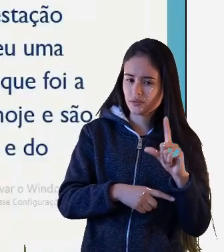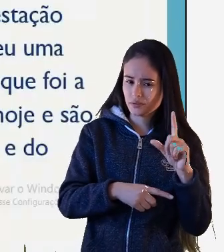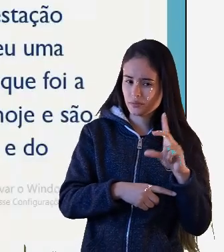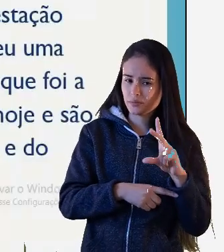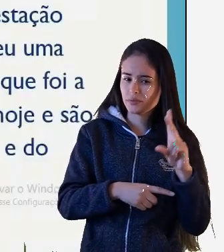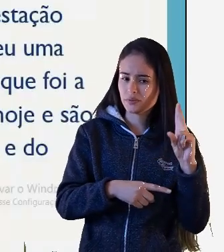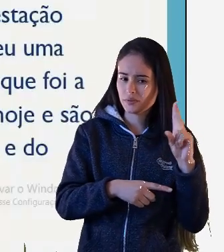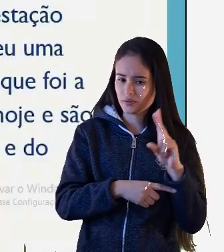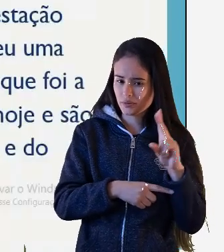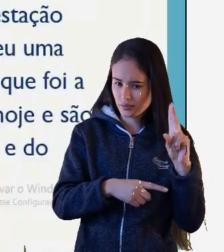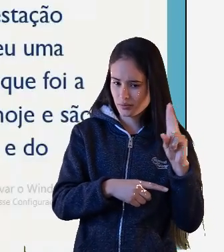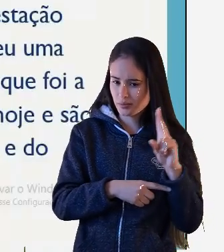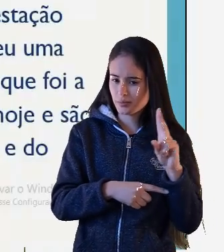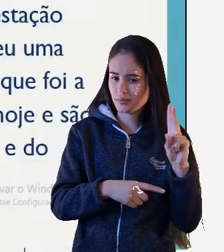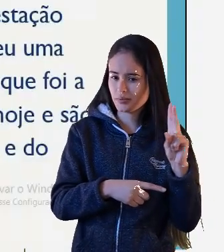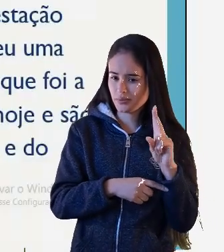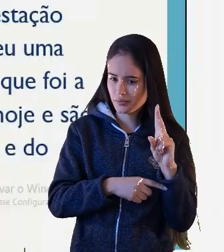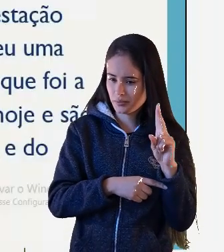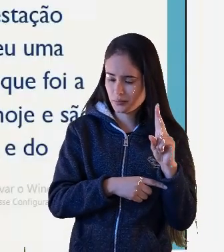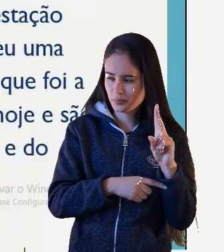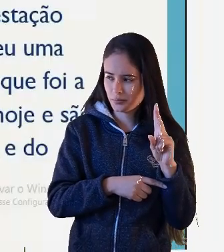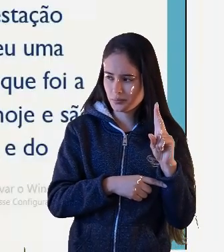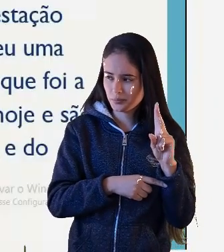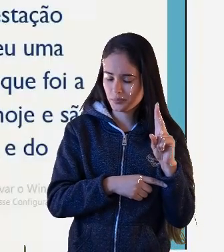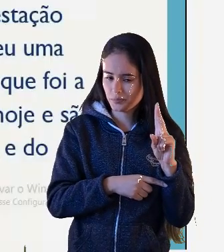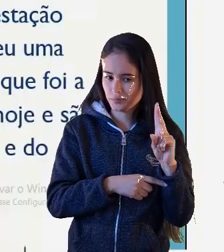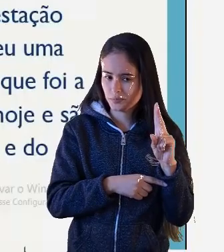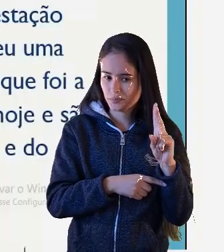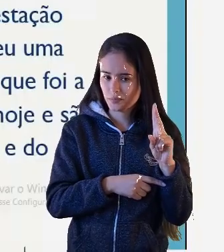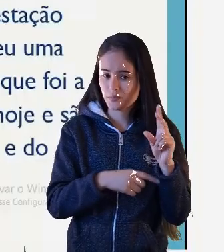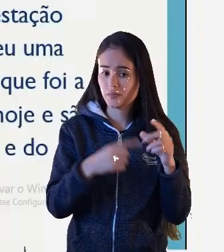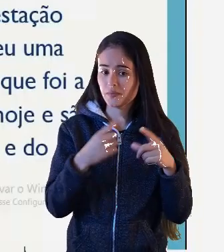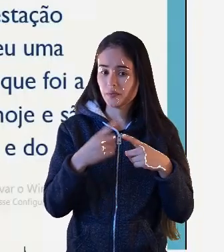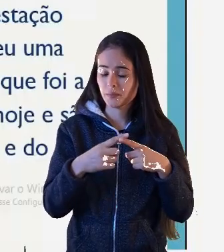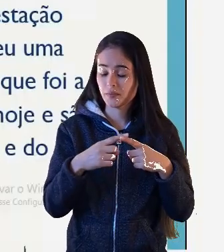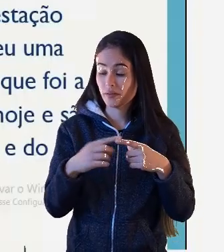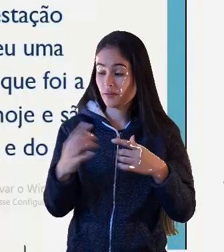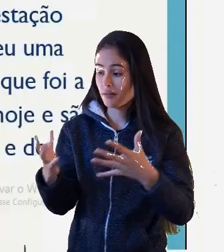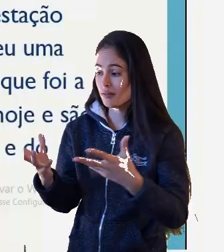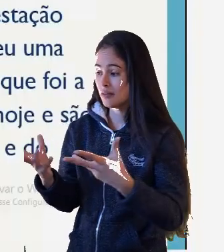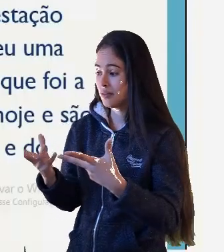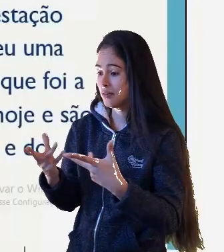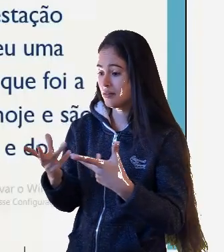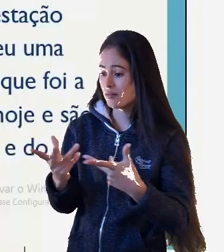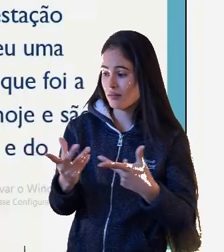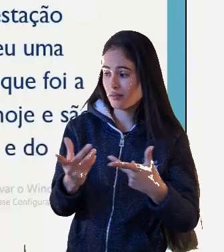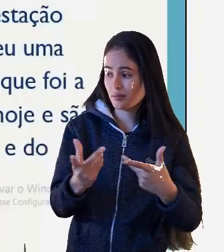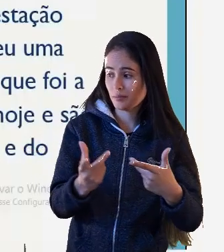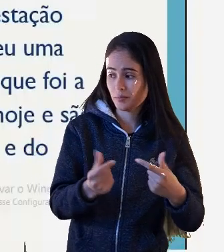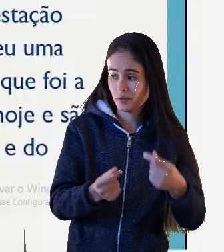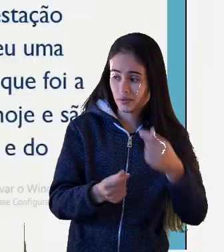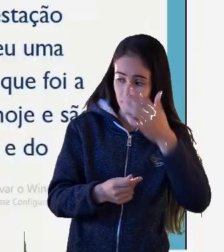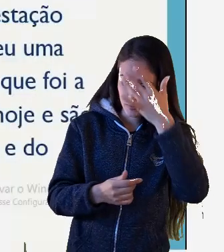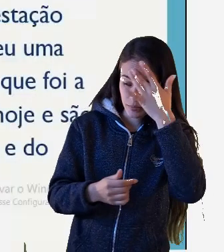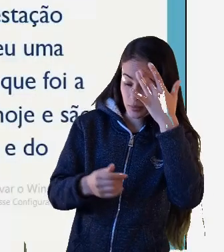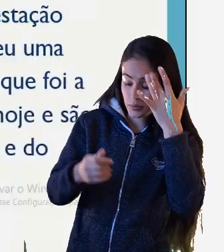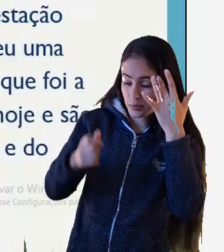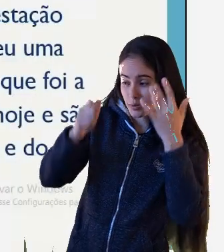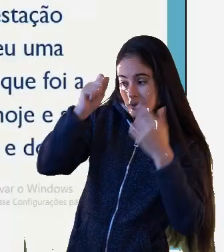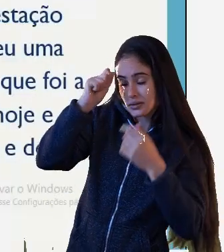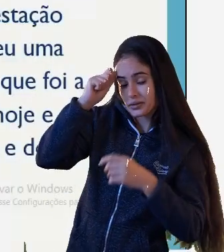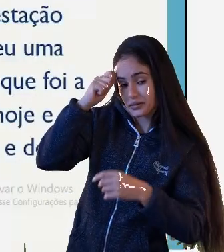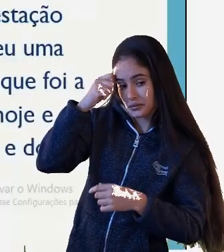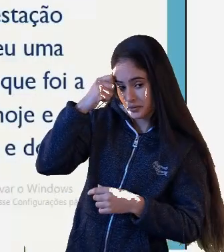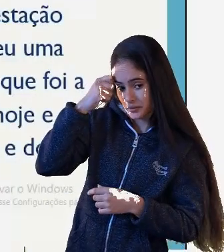e teológica para a barbárie, que foi a escravidão. Algumas dessas ideias permanecem até hoje, são a base do terrorismo